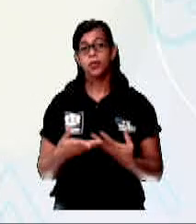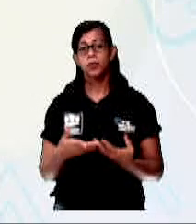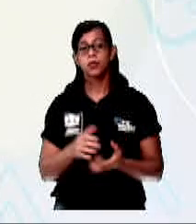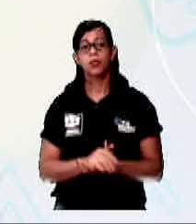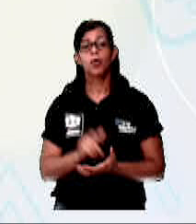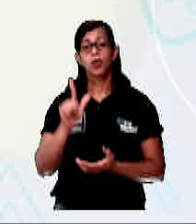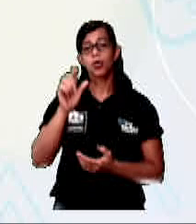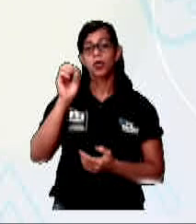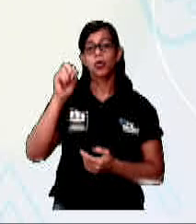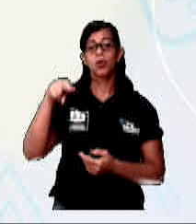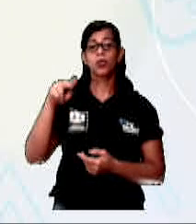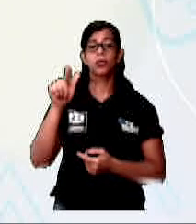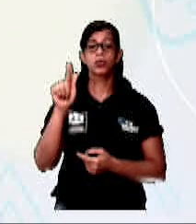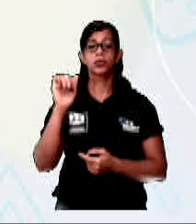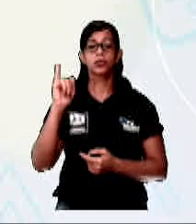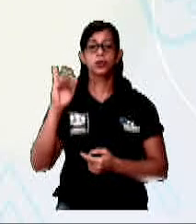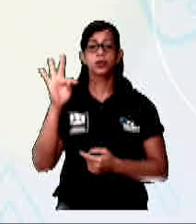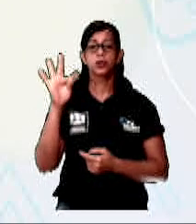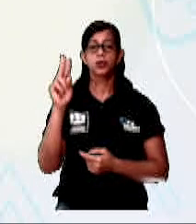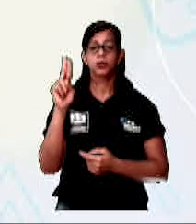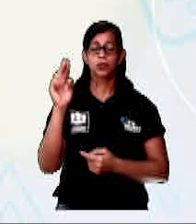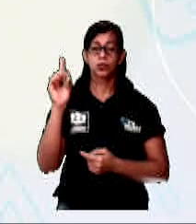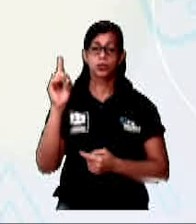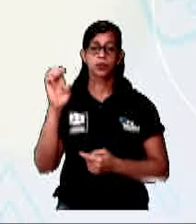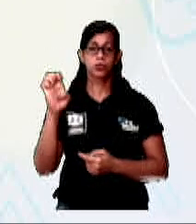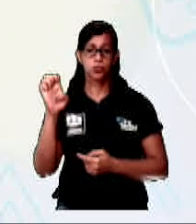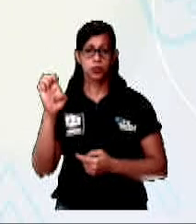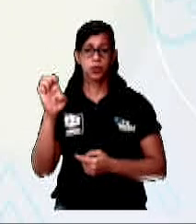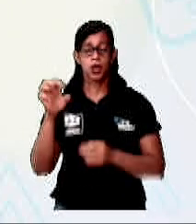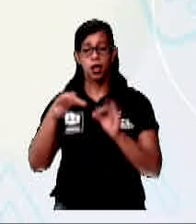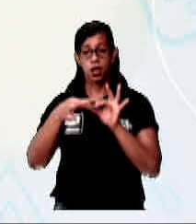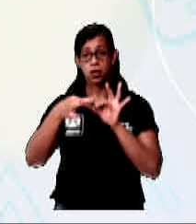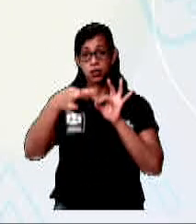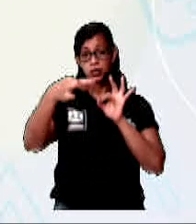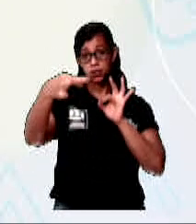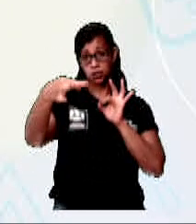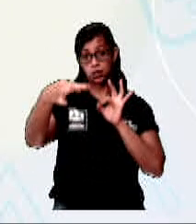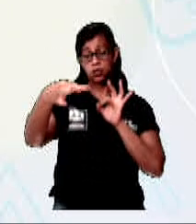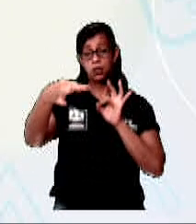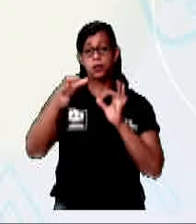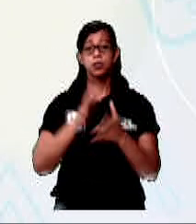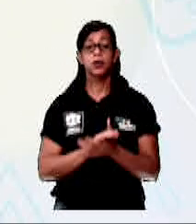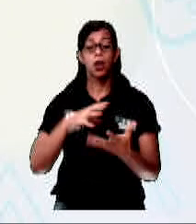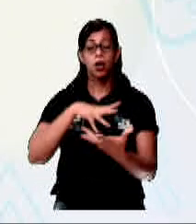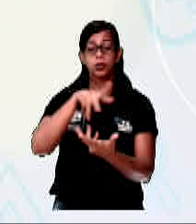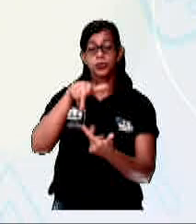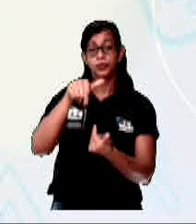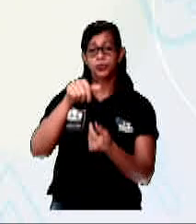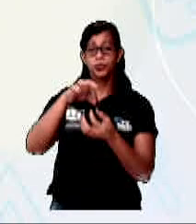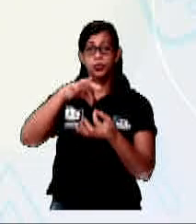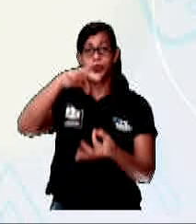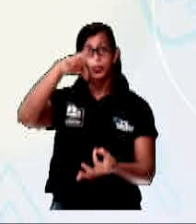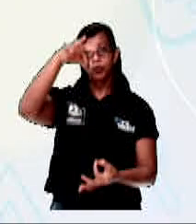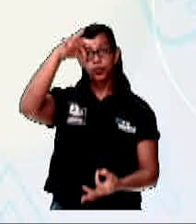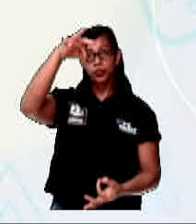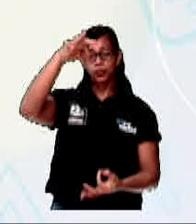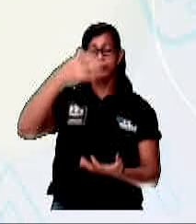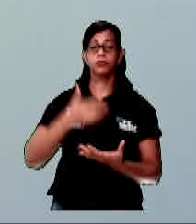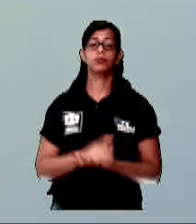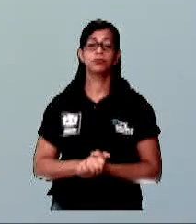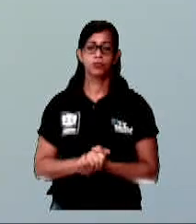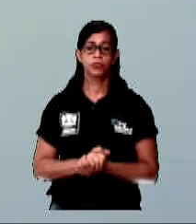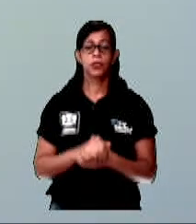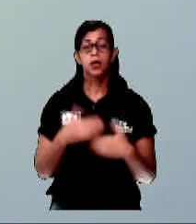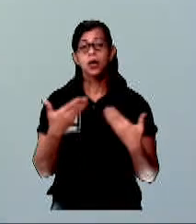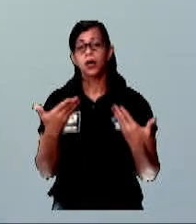Longitude é a distância medida em graus de um ponto qualquer da superfície terrestre em relação ao meridiano de Greenwich.